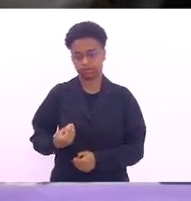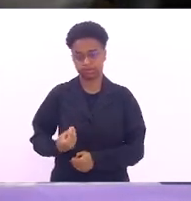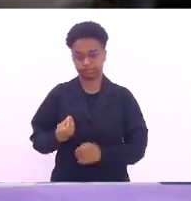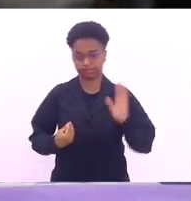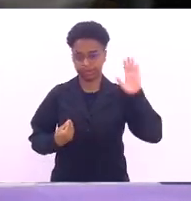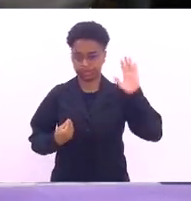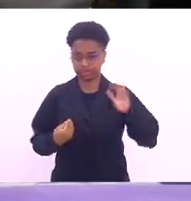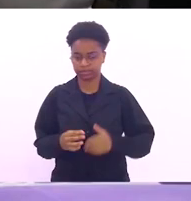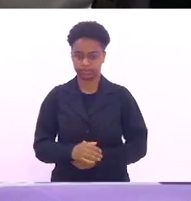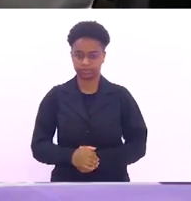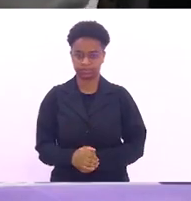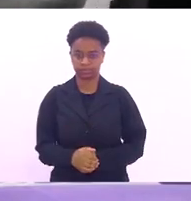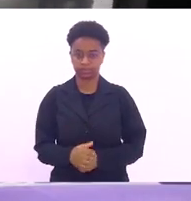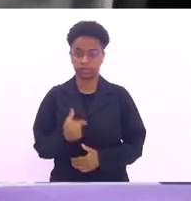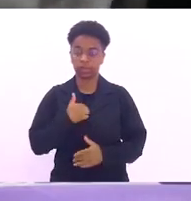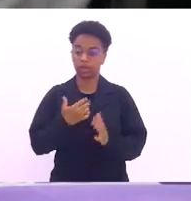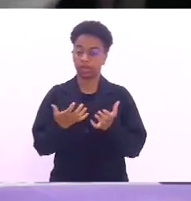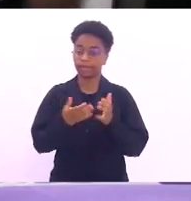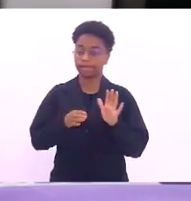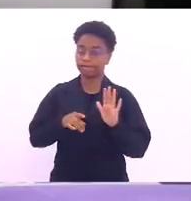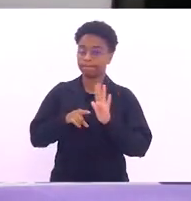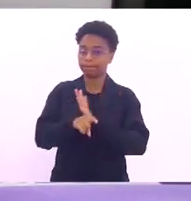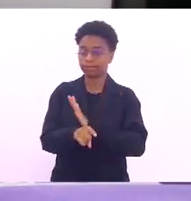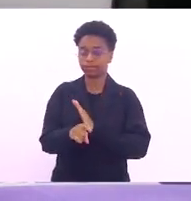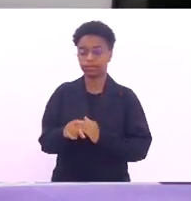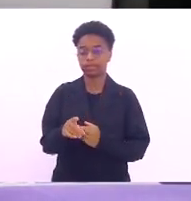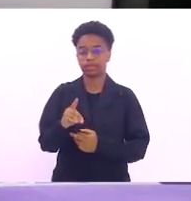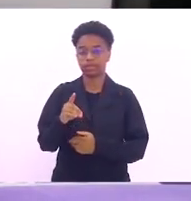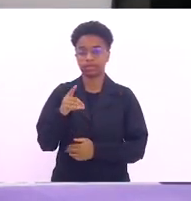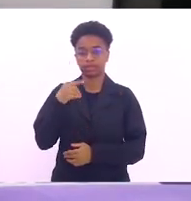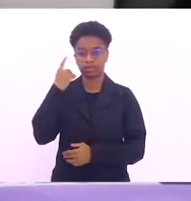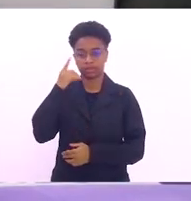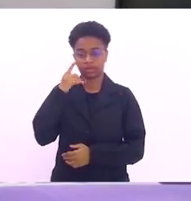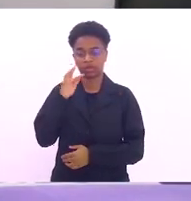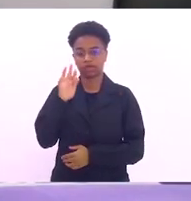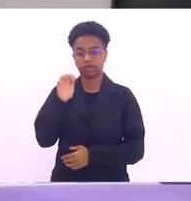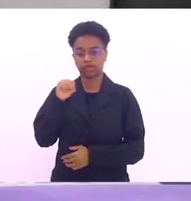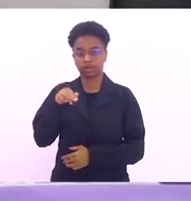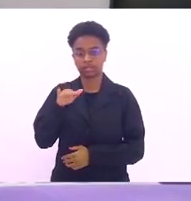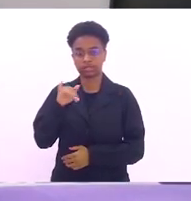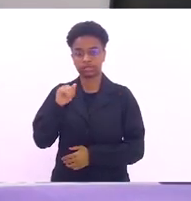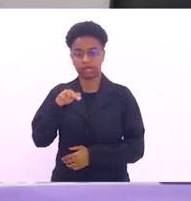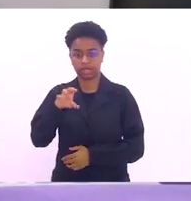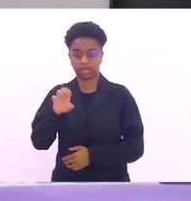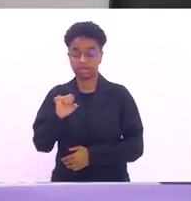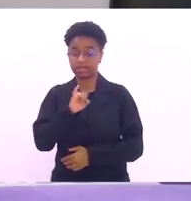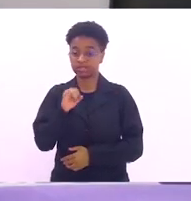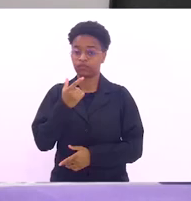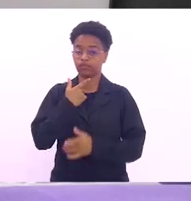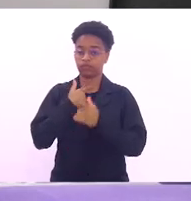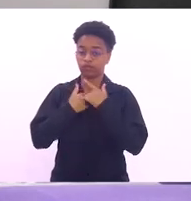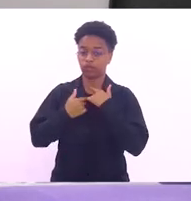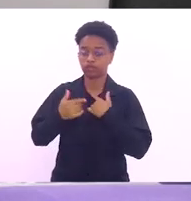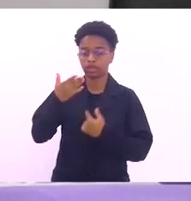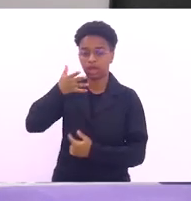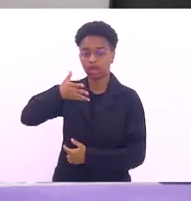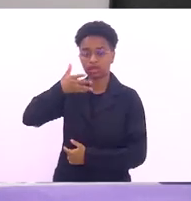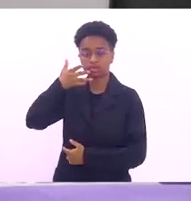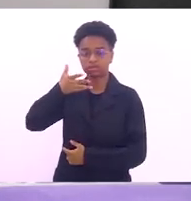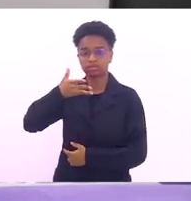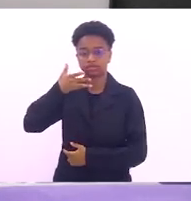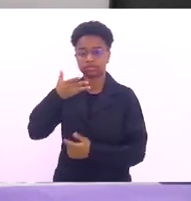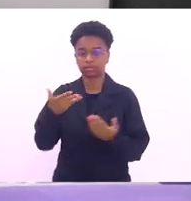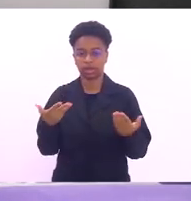gostaria de perguntar deputada Franciele Franciele Mota se gostaria de fazer uso